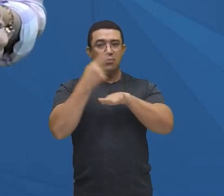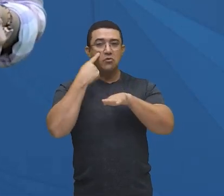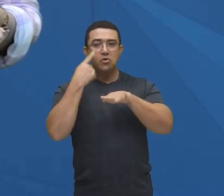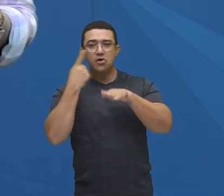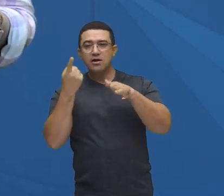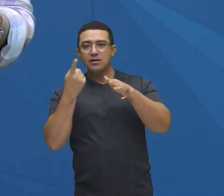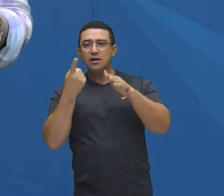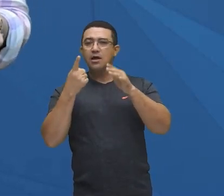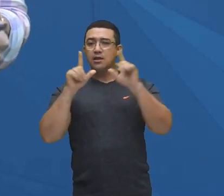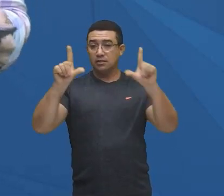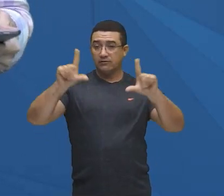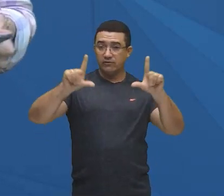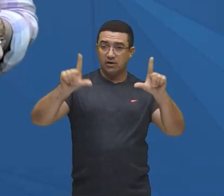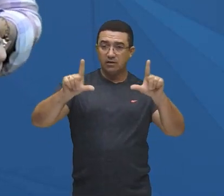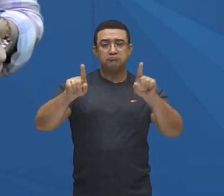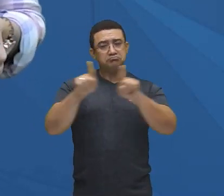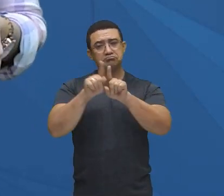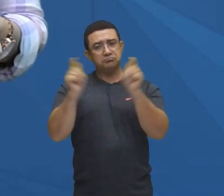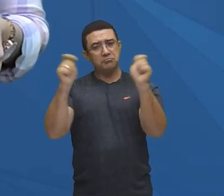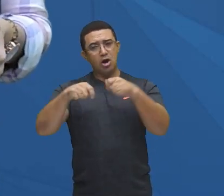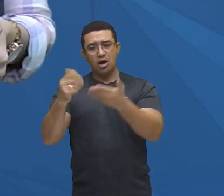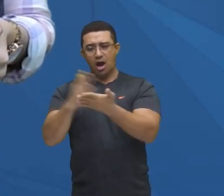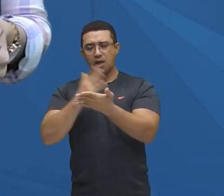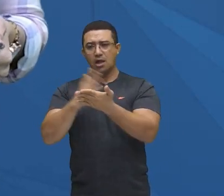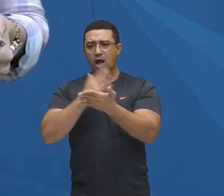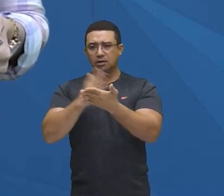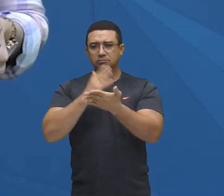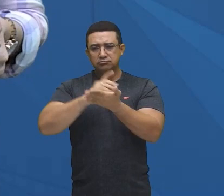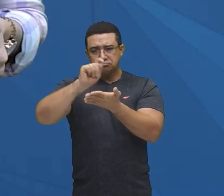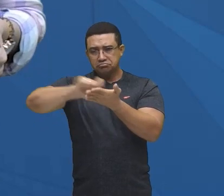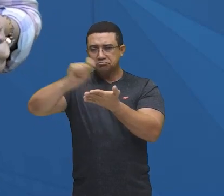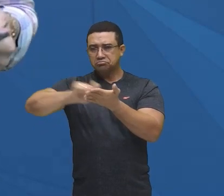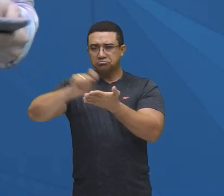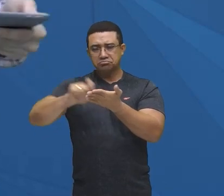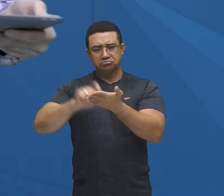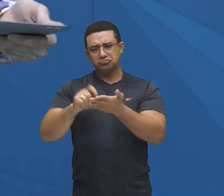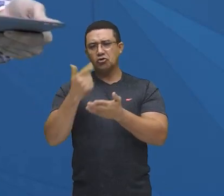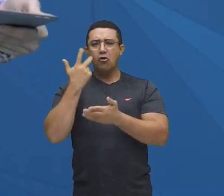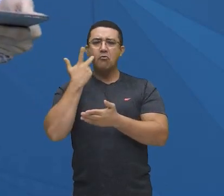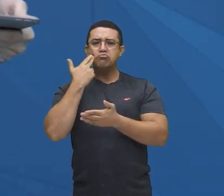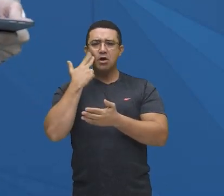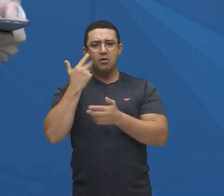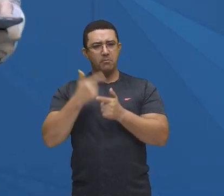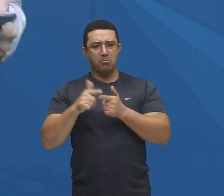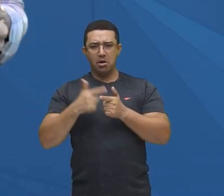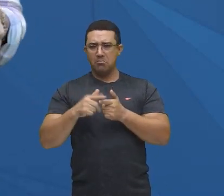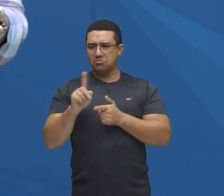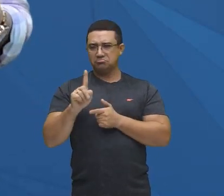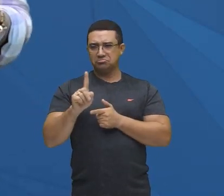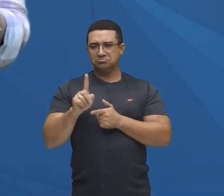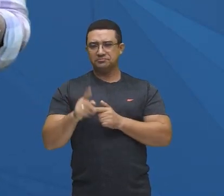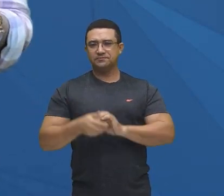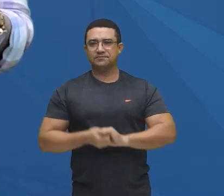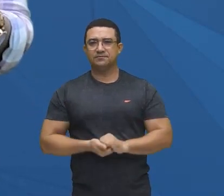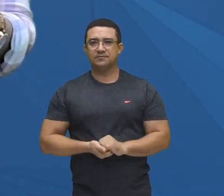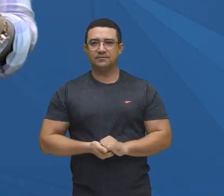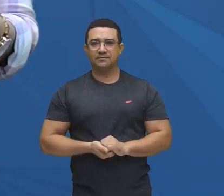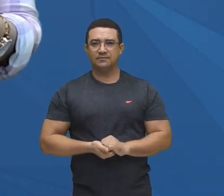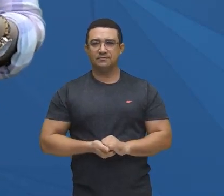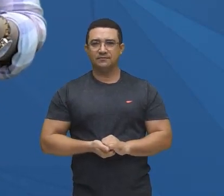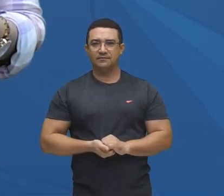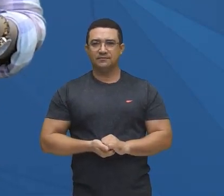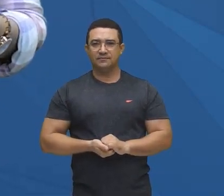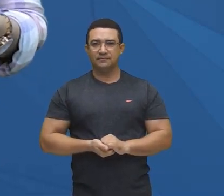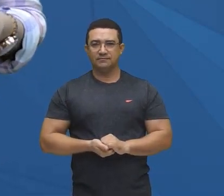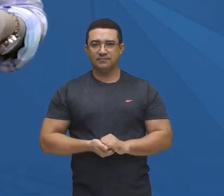televisão, pode fazer as anotações ali no seu caderno, não tem problema nenhum, que a gente está falando aí o gabarito, né? Temos a